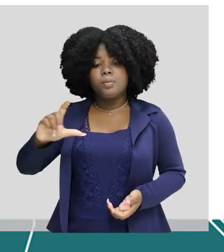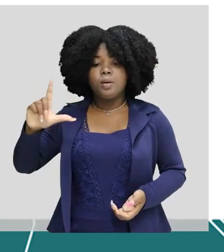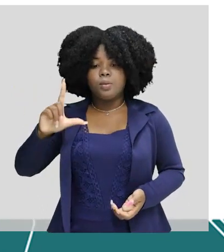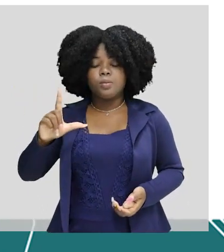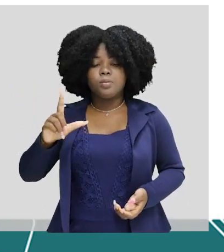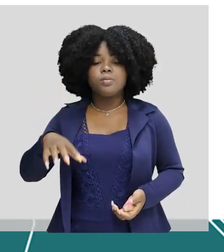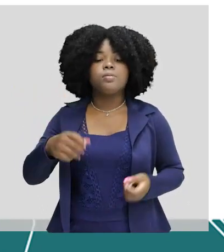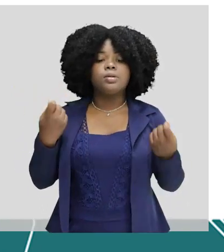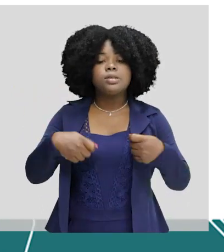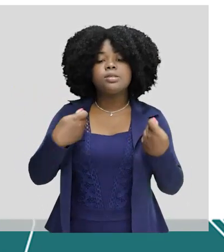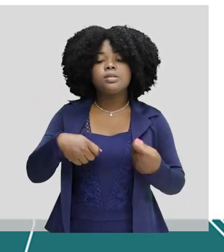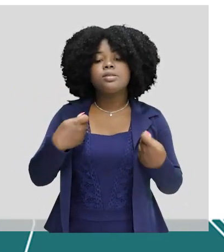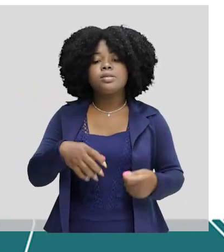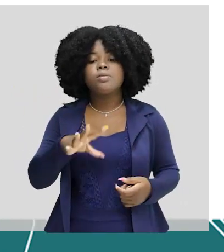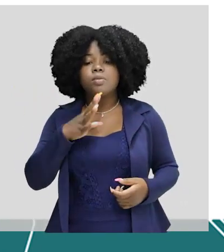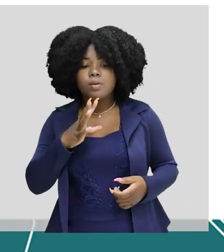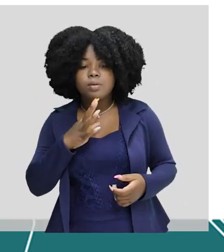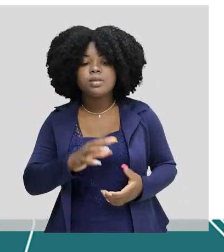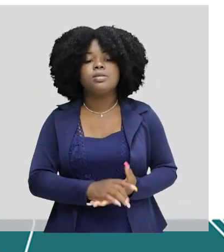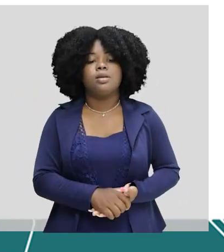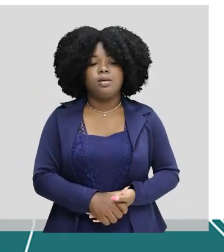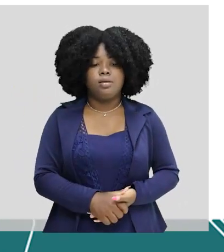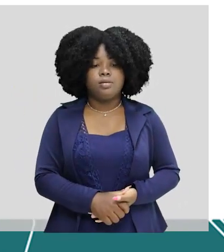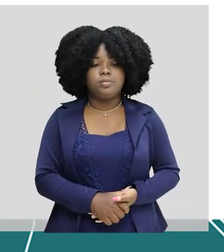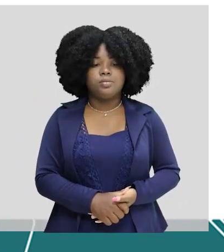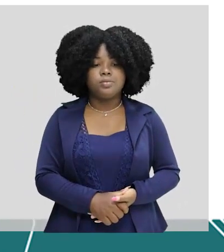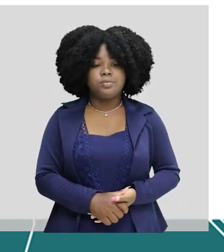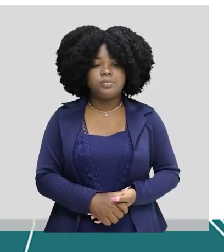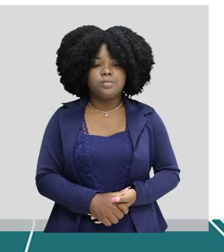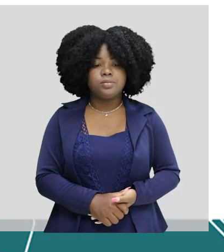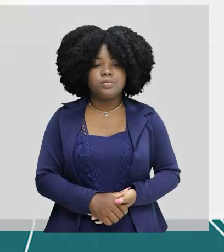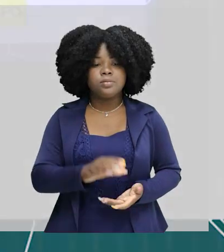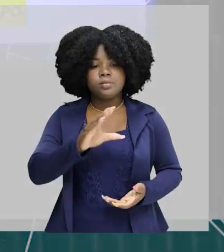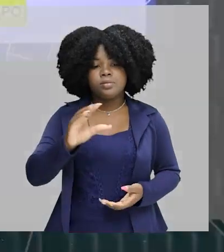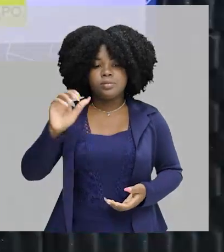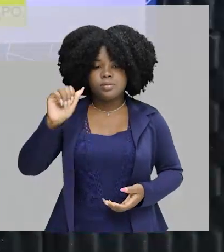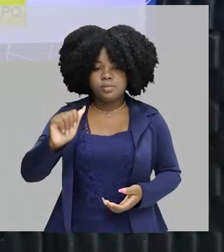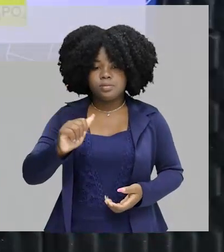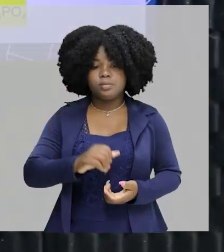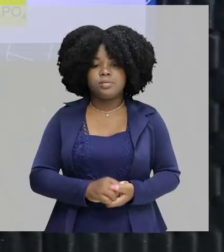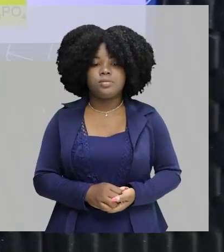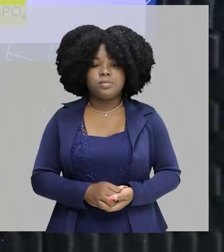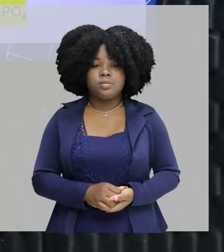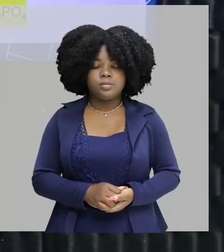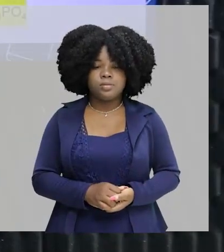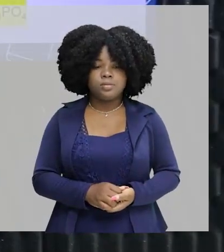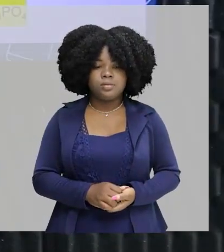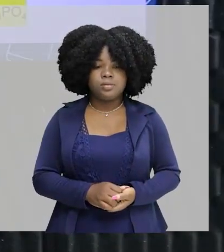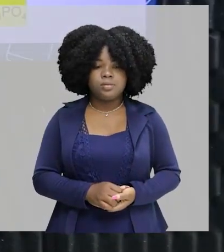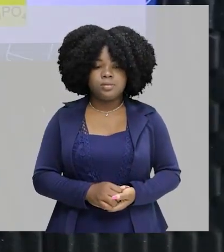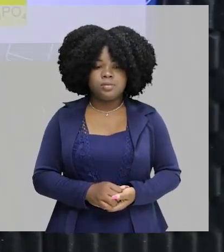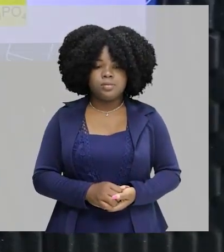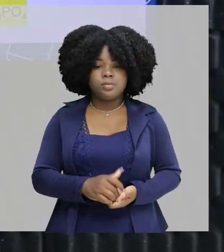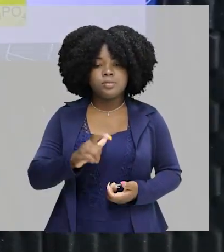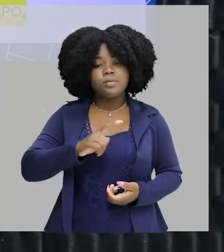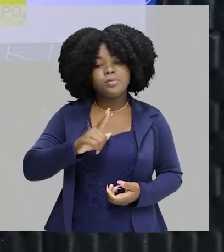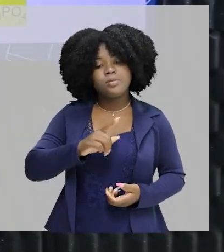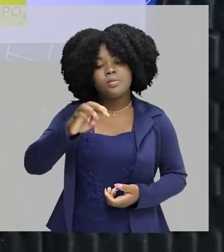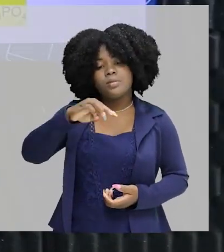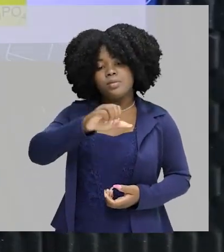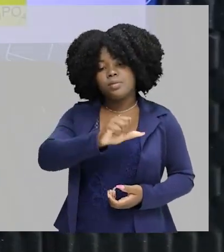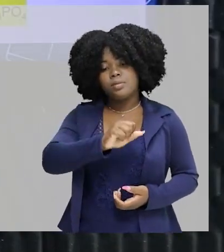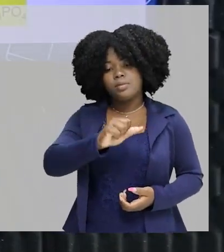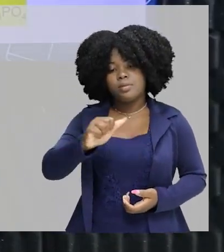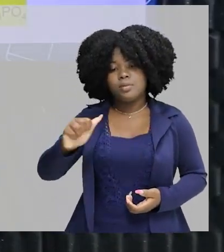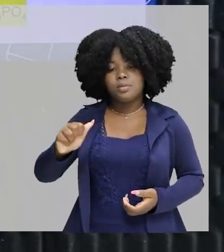conhecer as massas de cada substância. Do fosfato de cálcio, eu vou pegar as massas